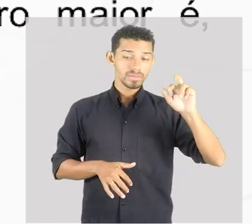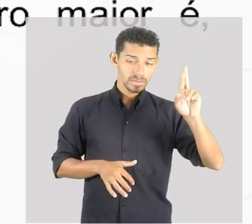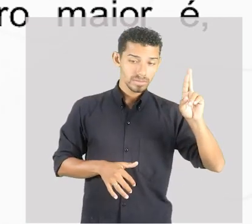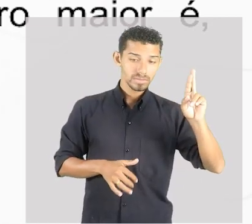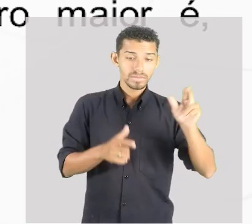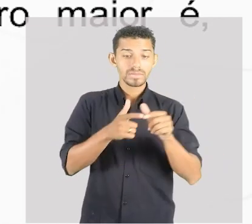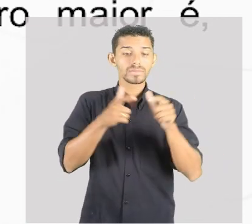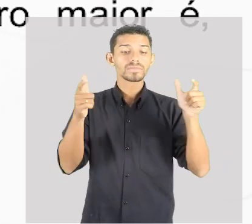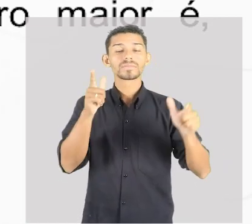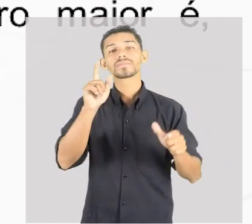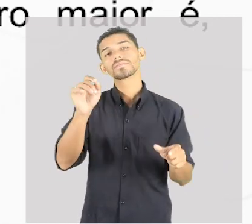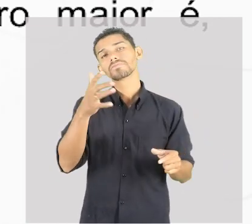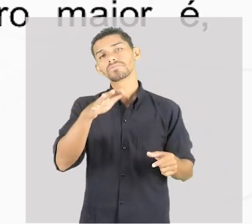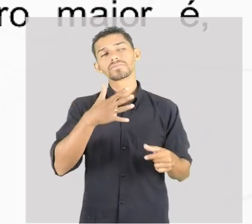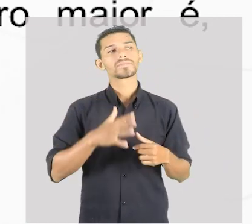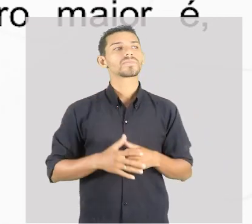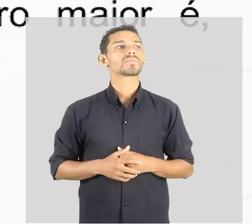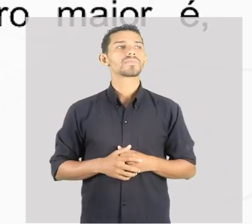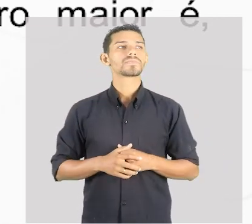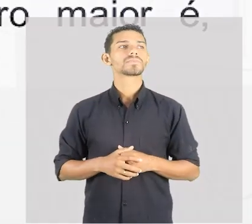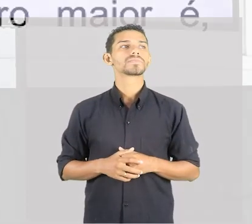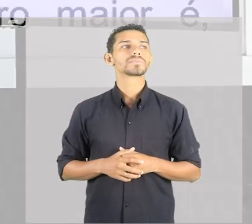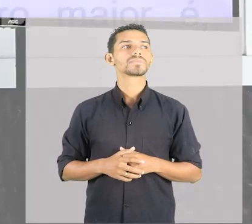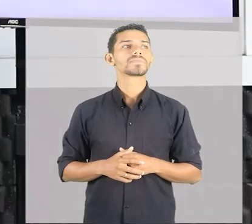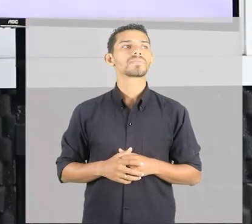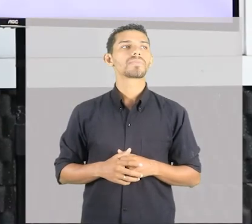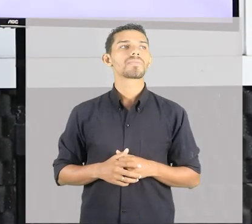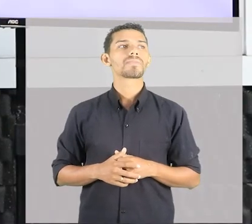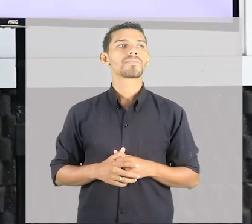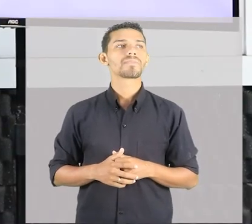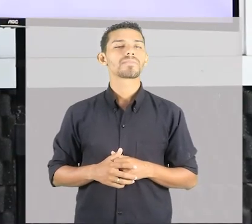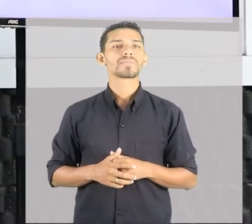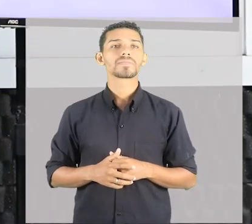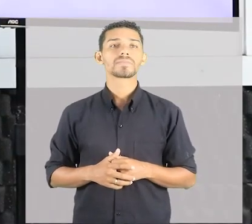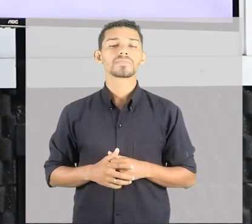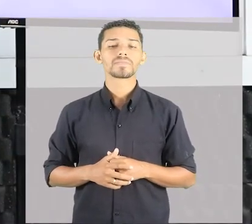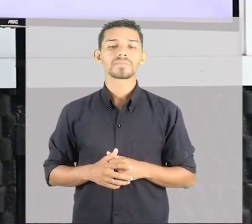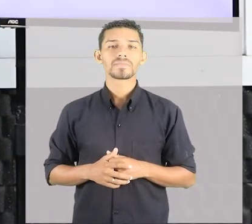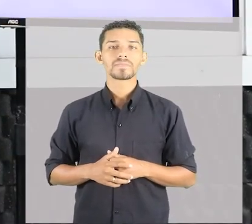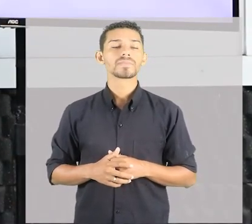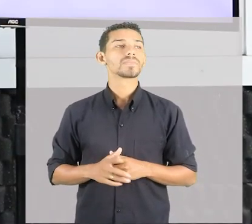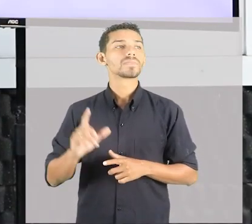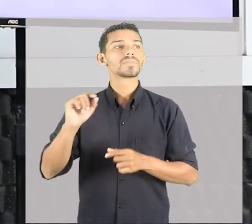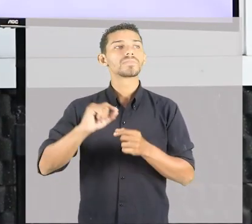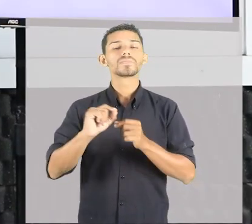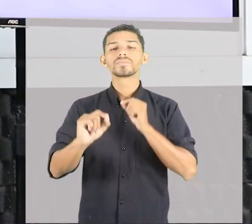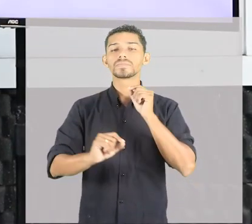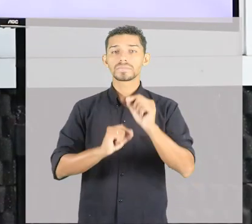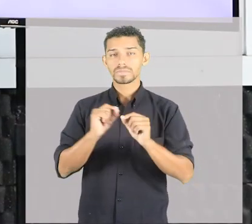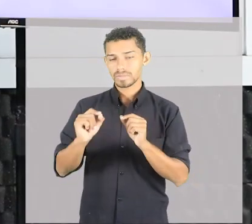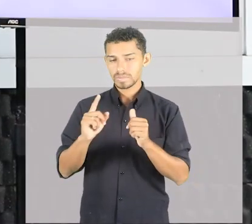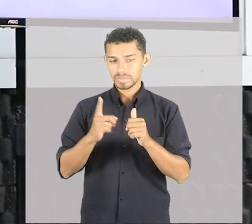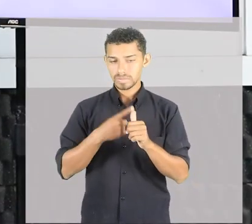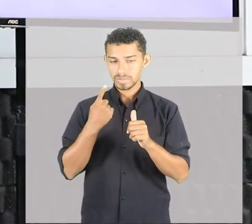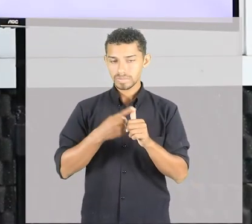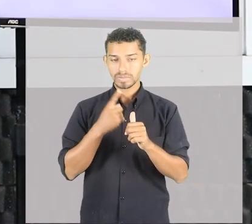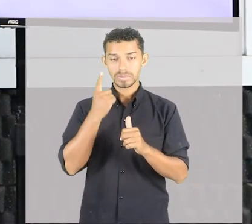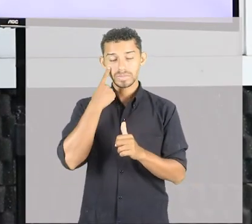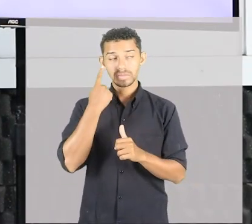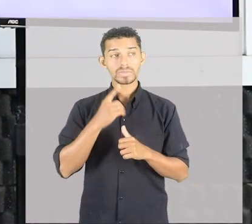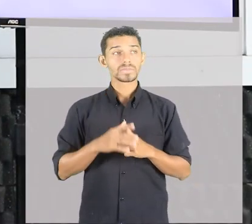é de aproximadamente para cá primeira questão que que você faz pressão